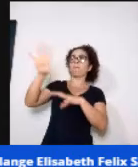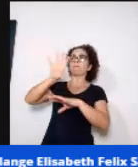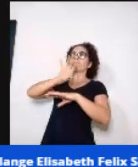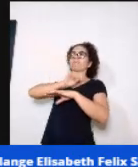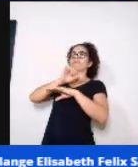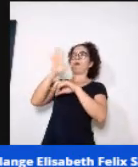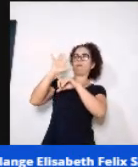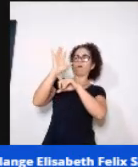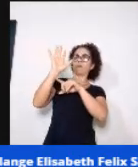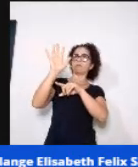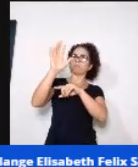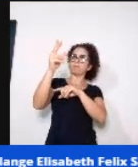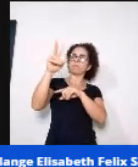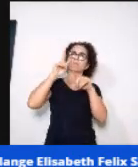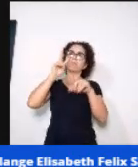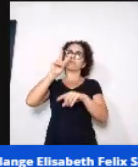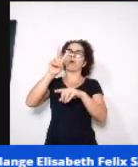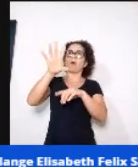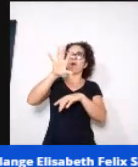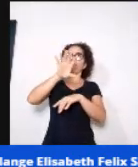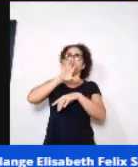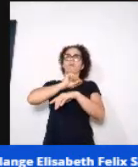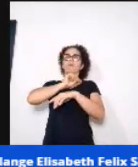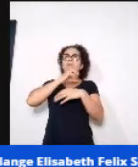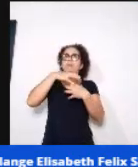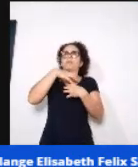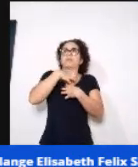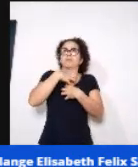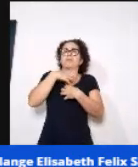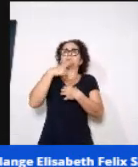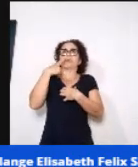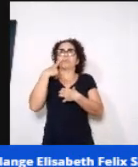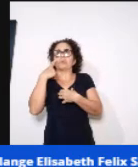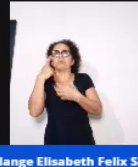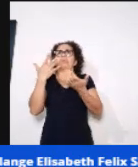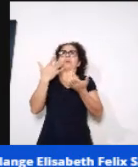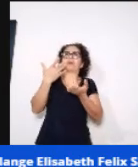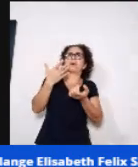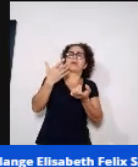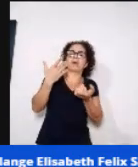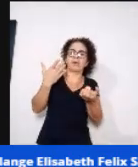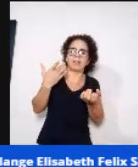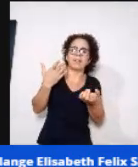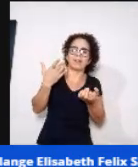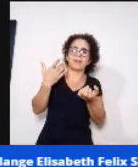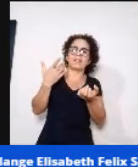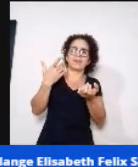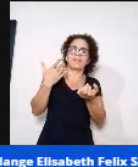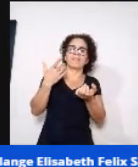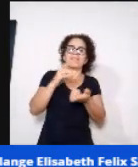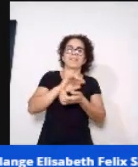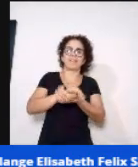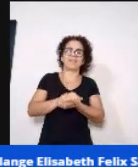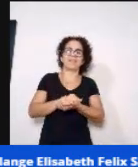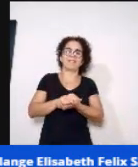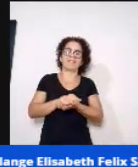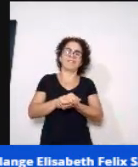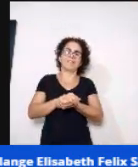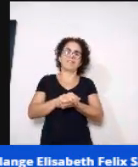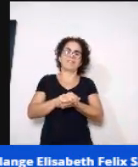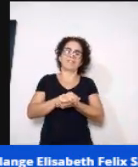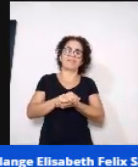comigo. Tá doendo em mim? Eu peguei pra mim. Cuida disso. Já di a Juju. Juju.